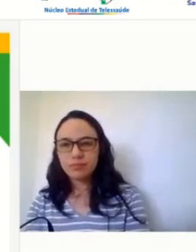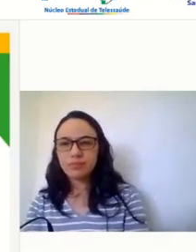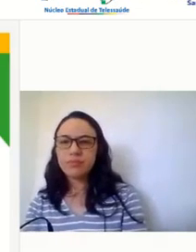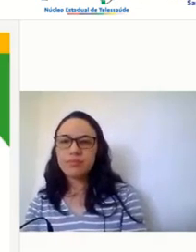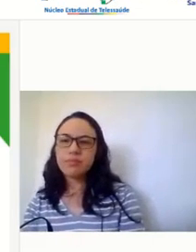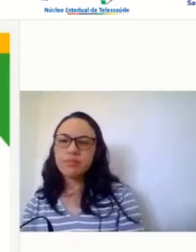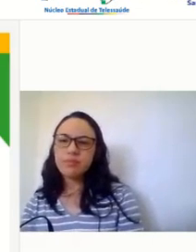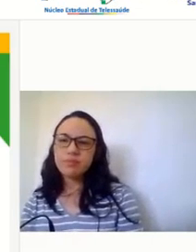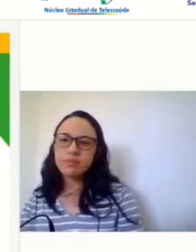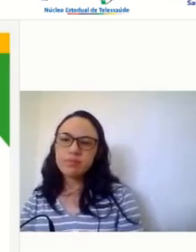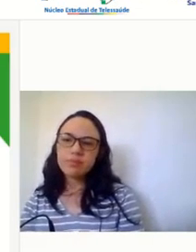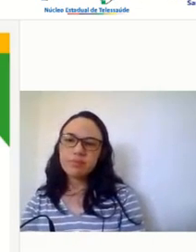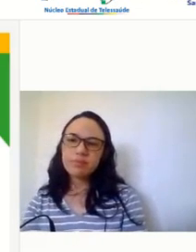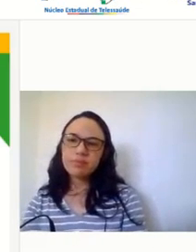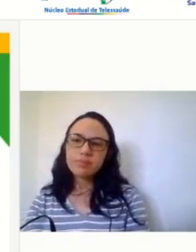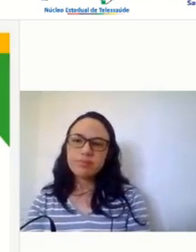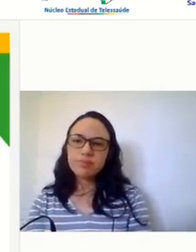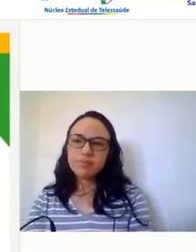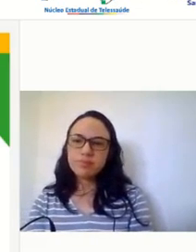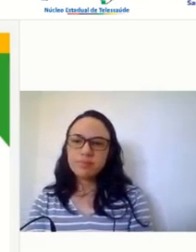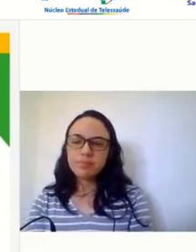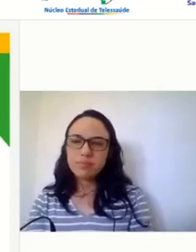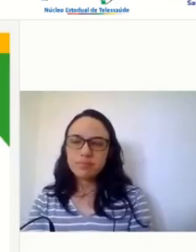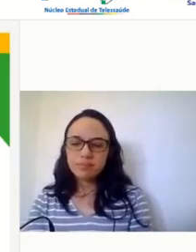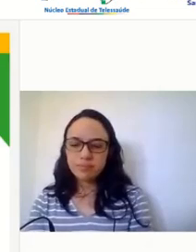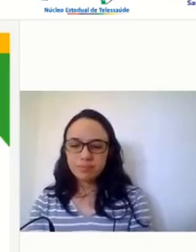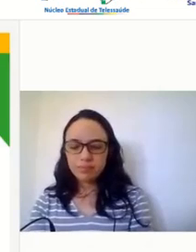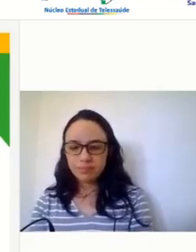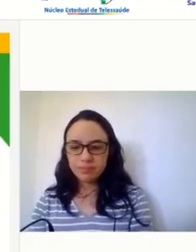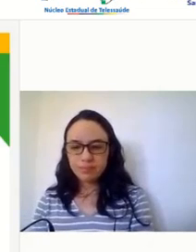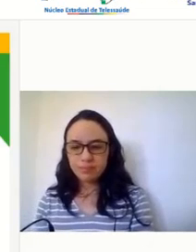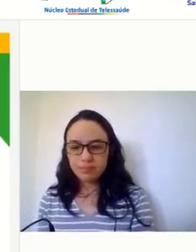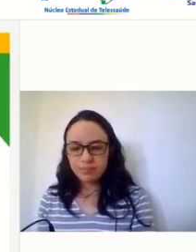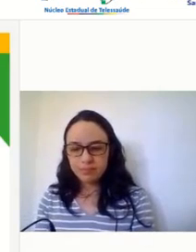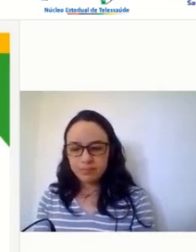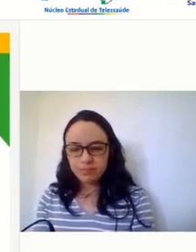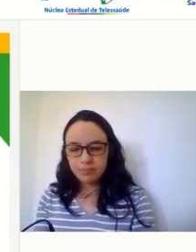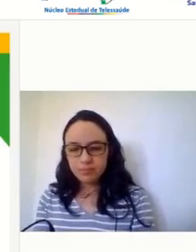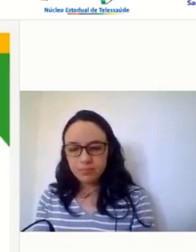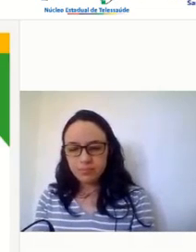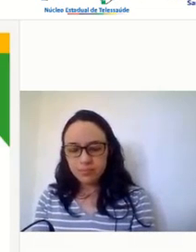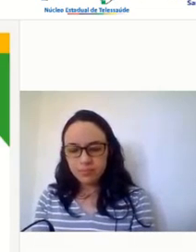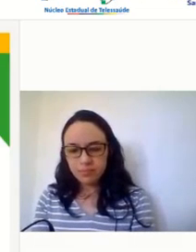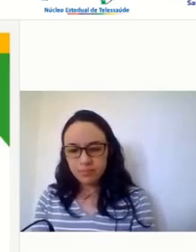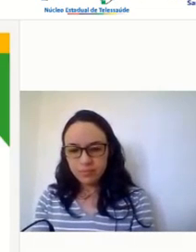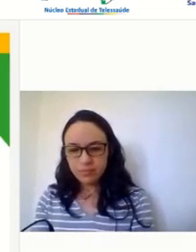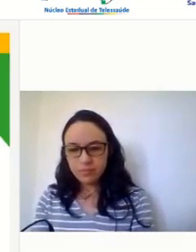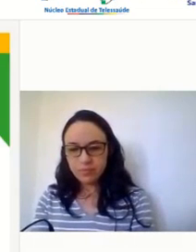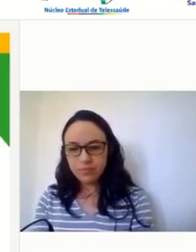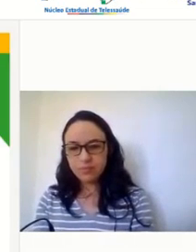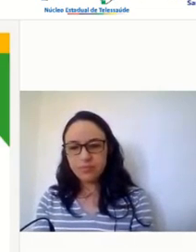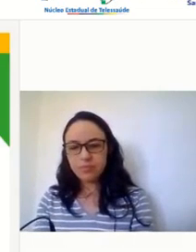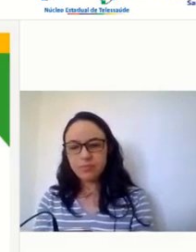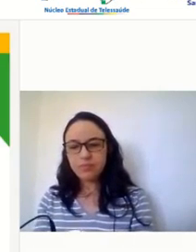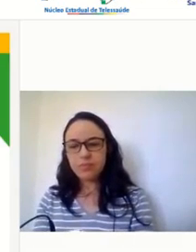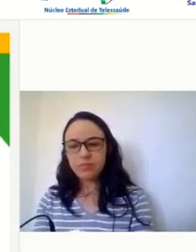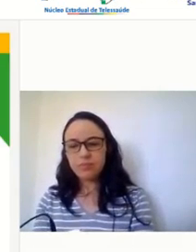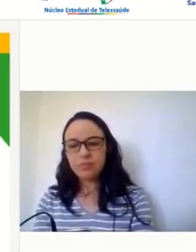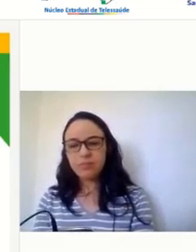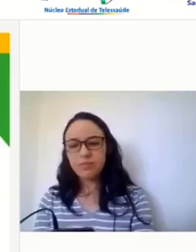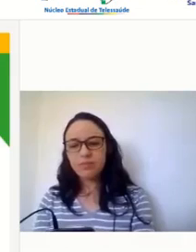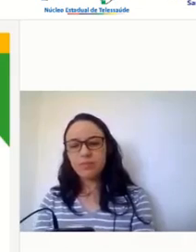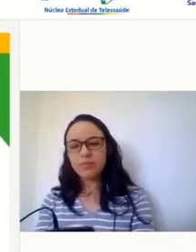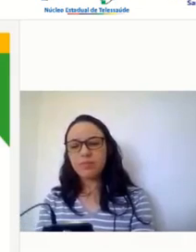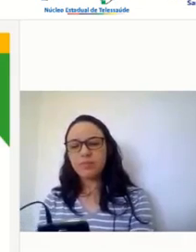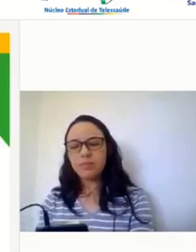se esse esse esse ponto aqui se aplica a todo né cada um de nós é responsável pelas